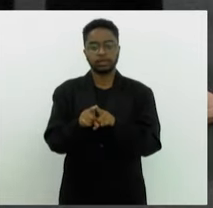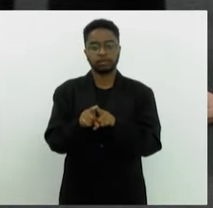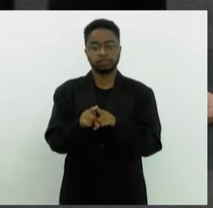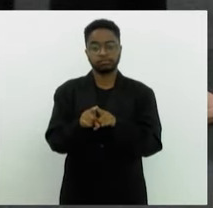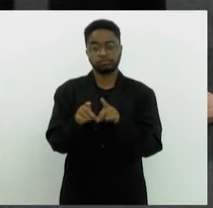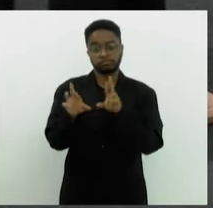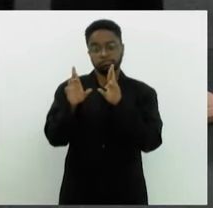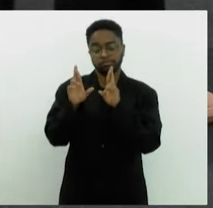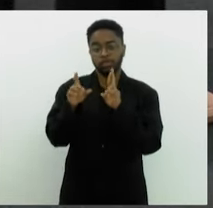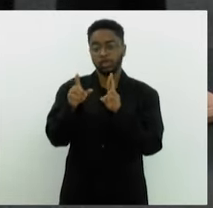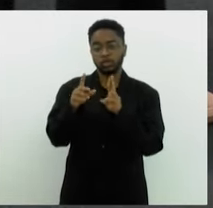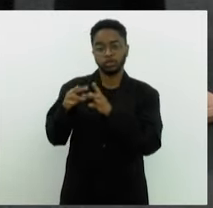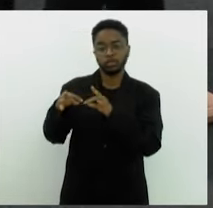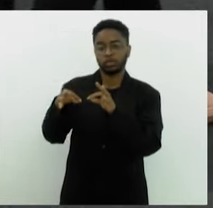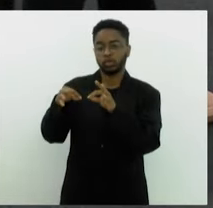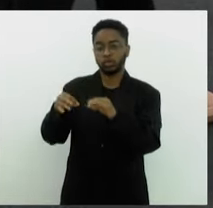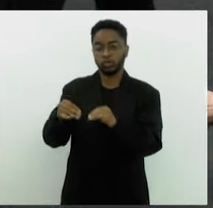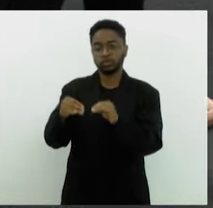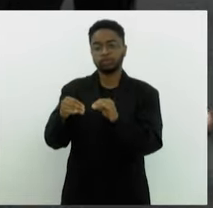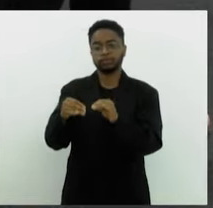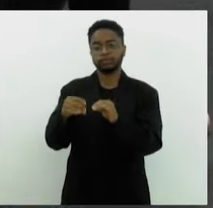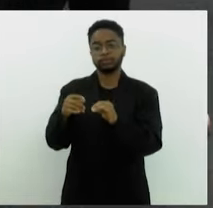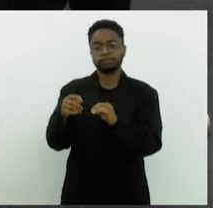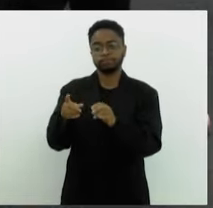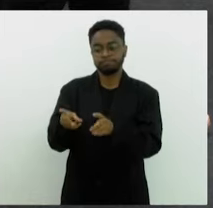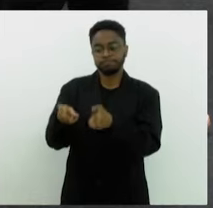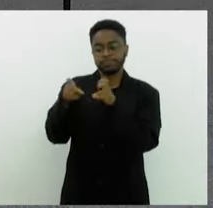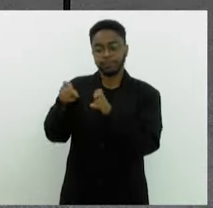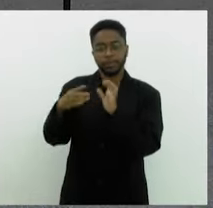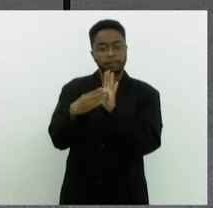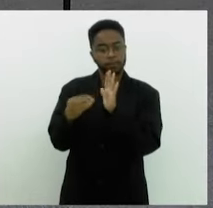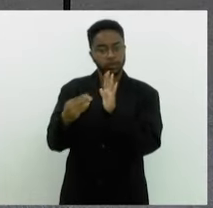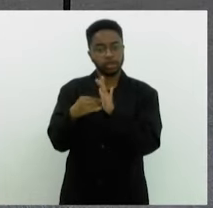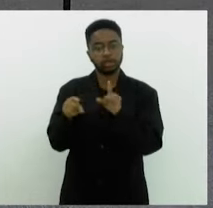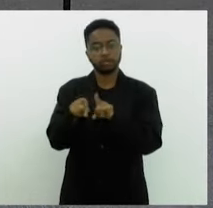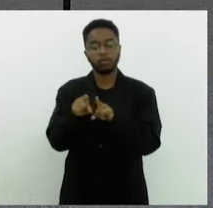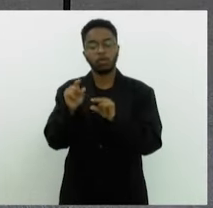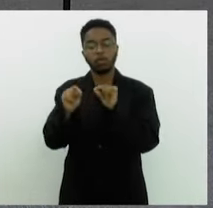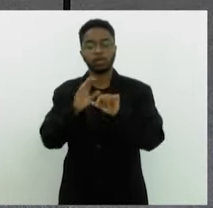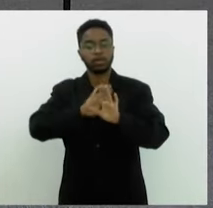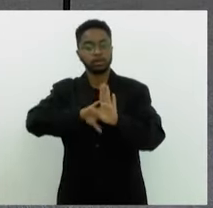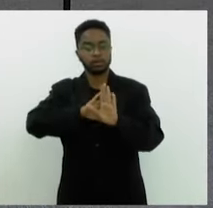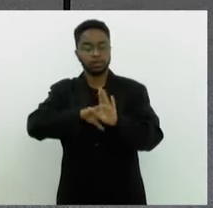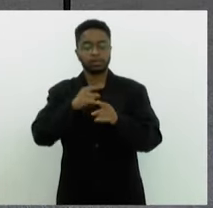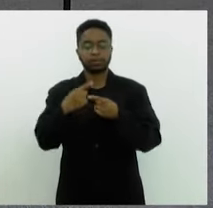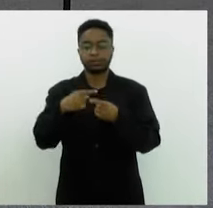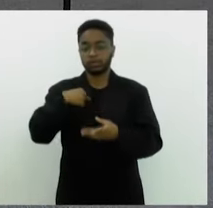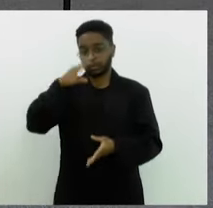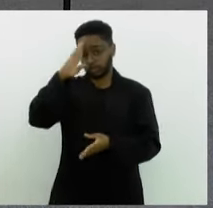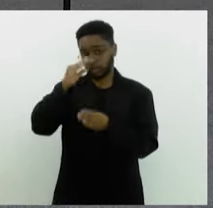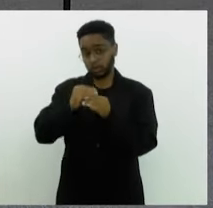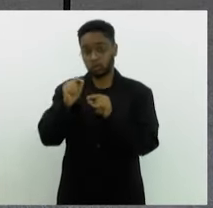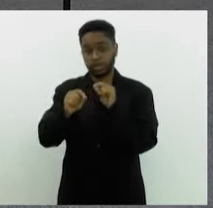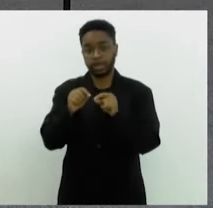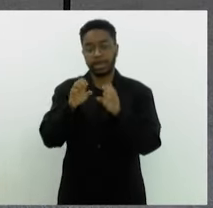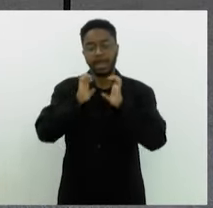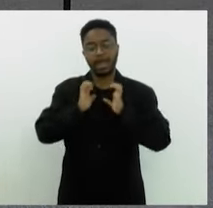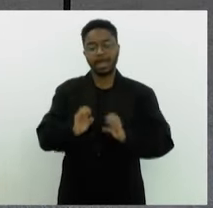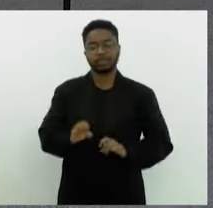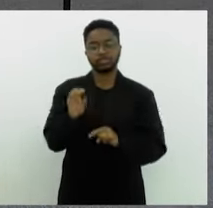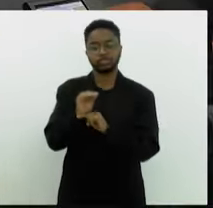mirem nesse seu projeto e na filosofia que está por trás dele, que entendo que é a ética do cuidado.